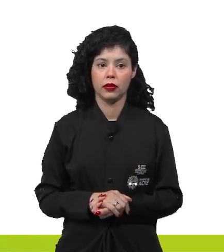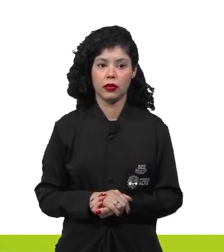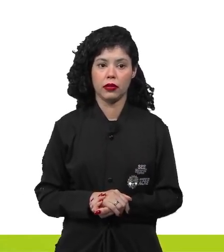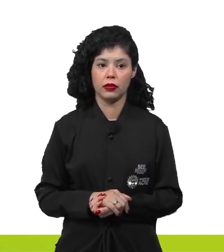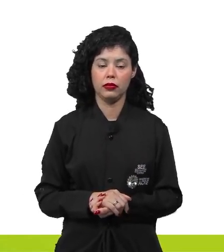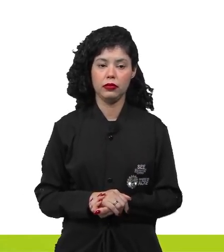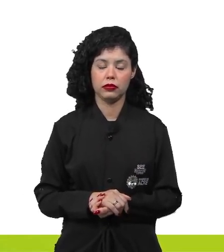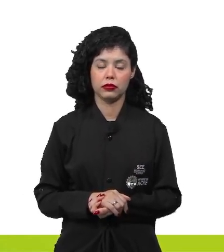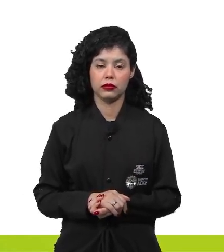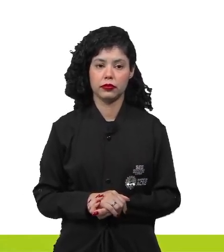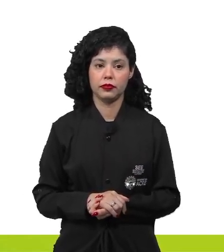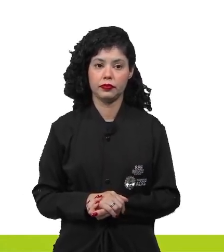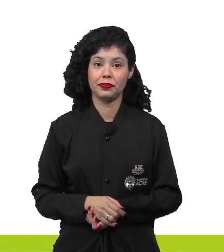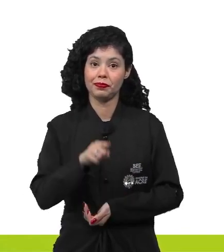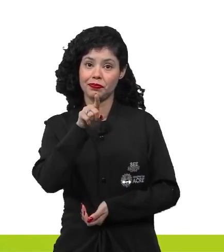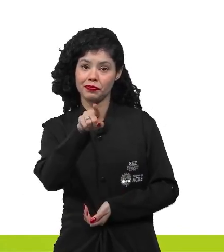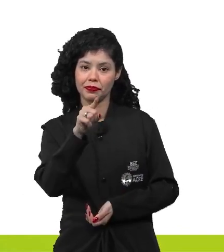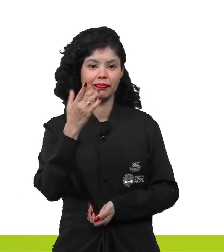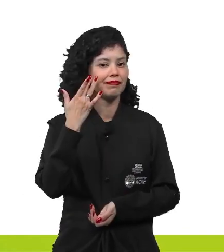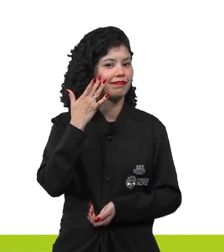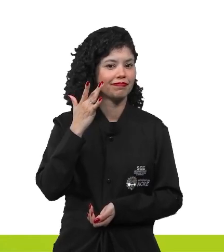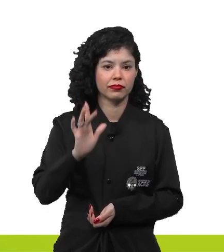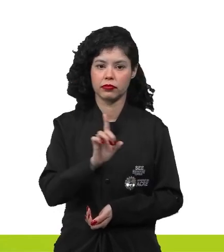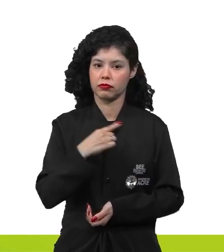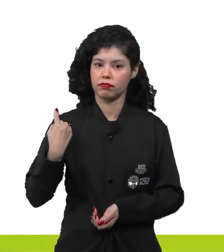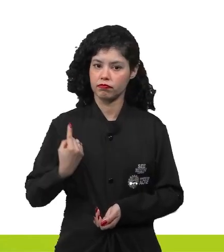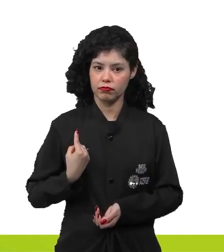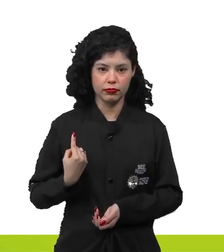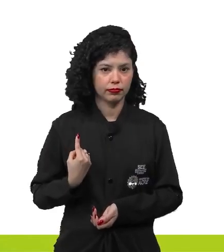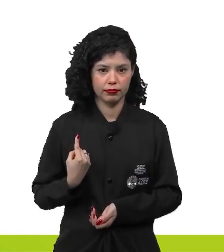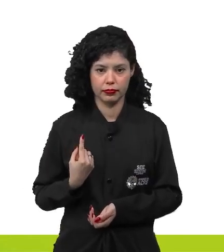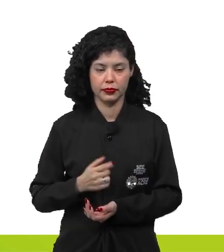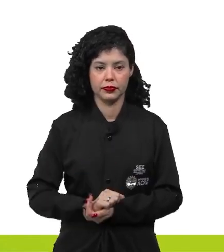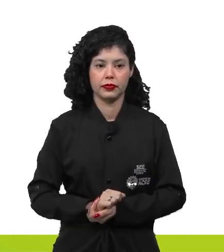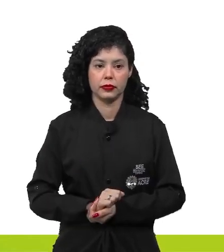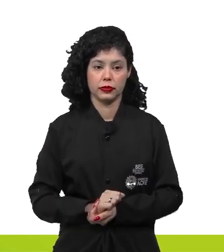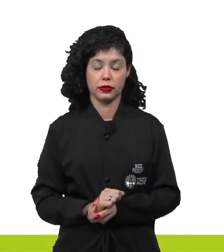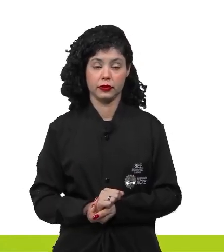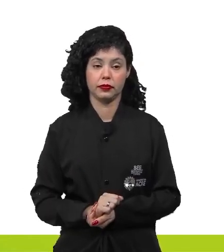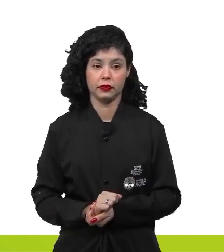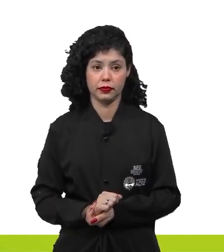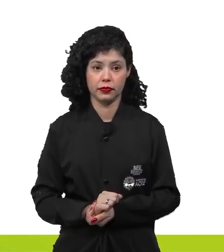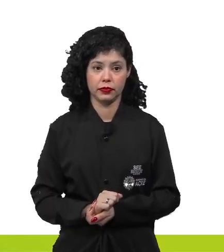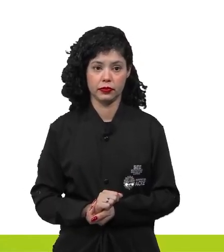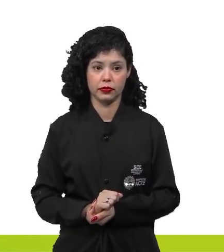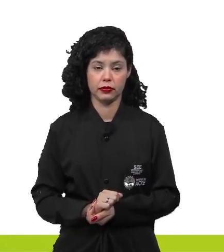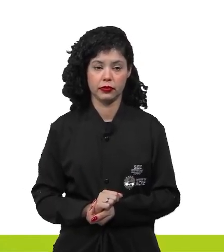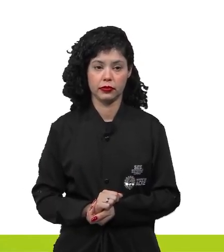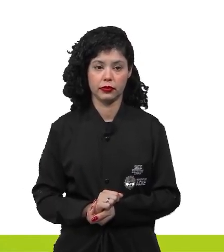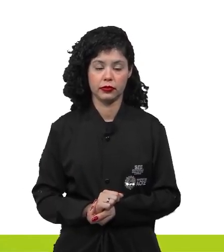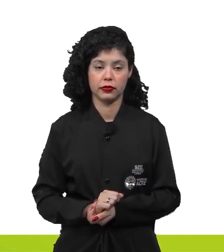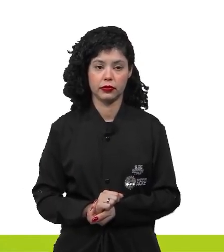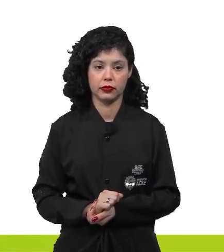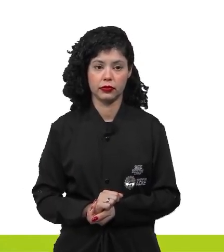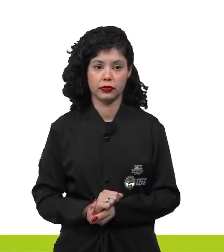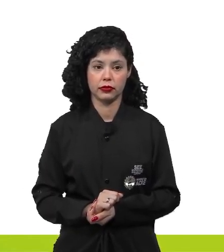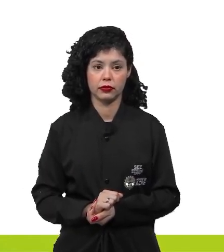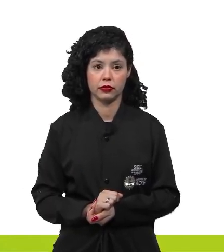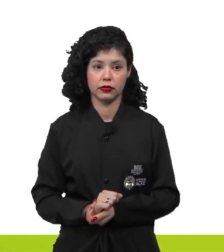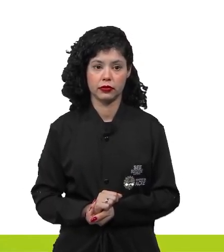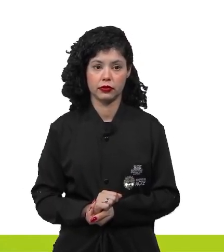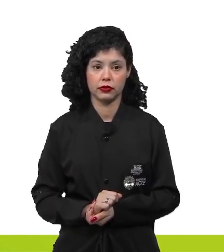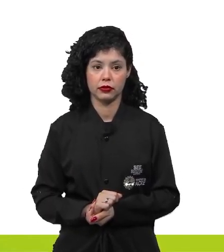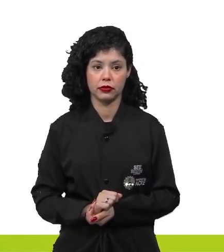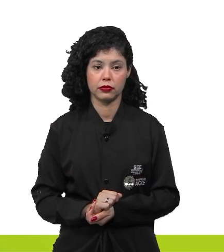You are not alone, você não está sozinho. E talk is the best solution and ask for